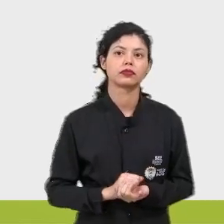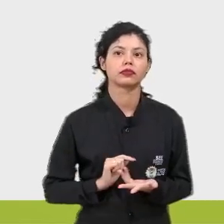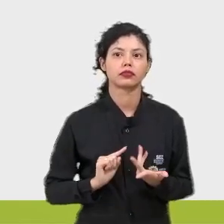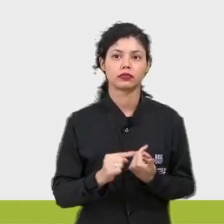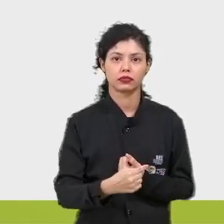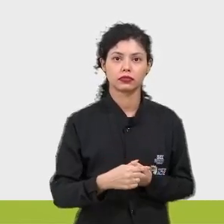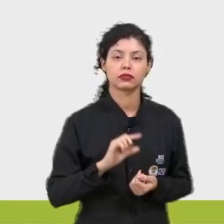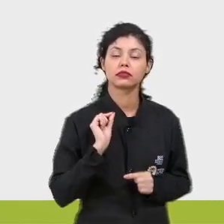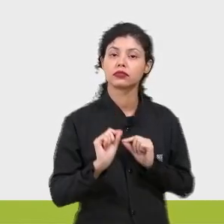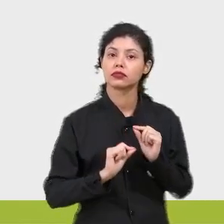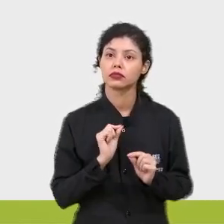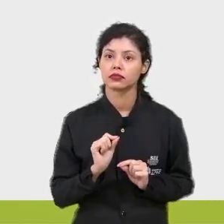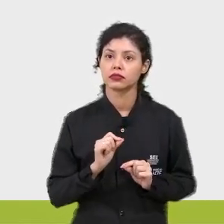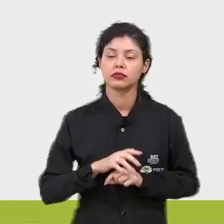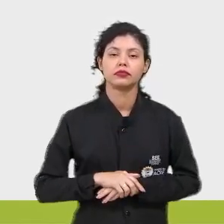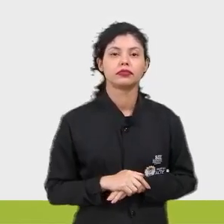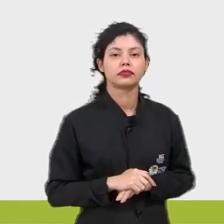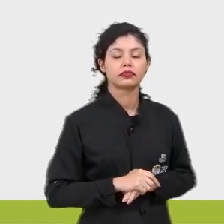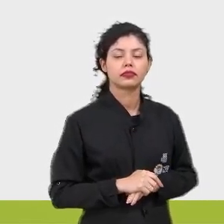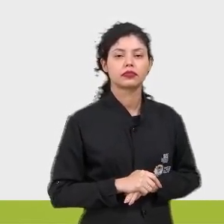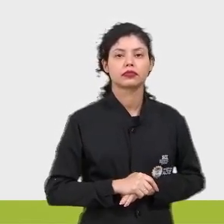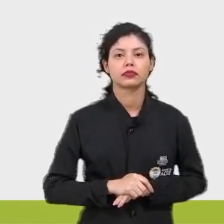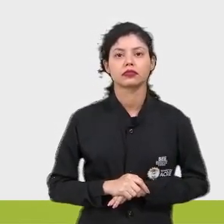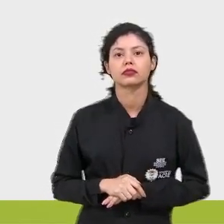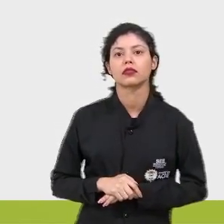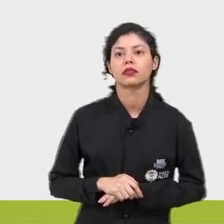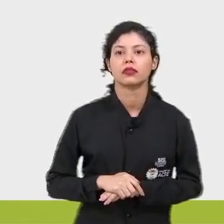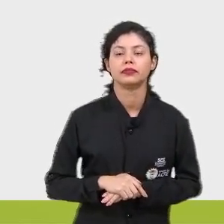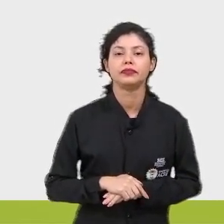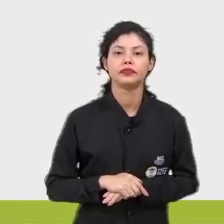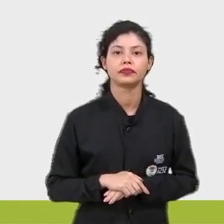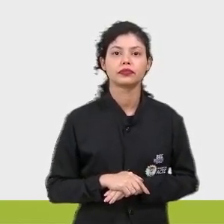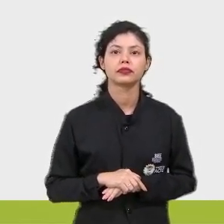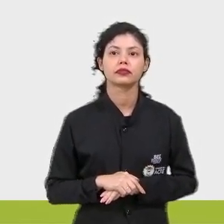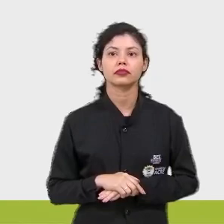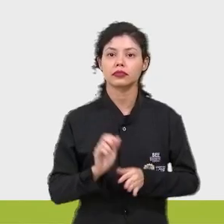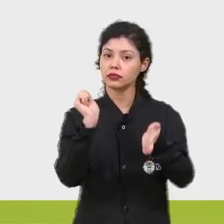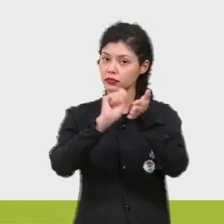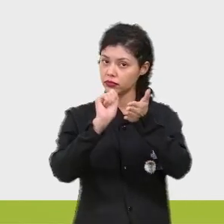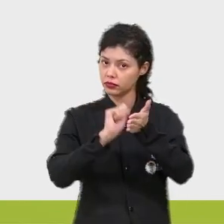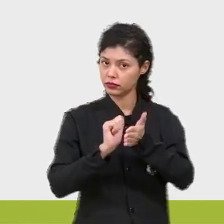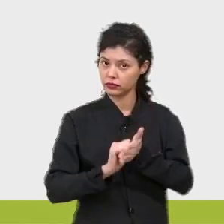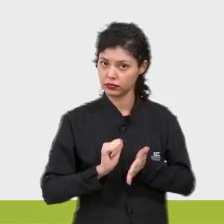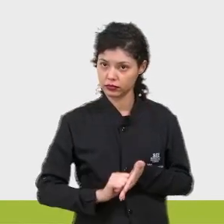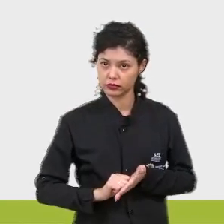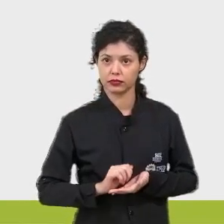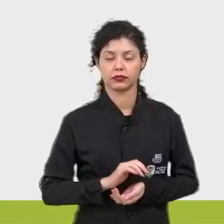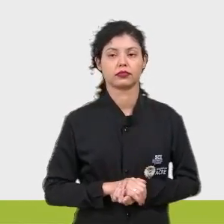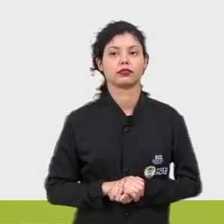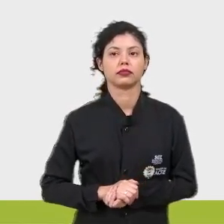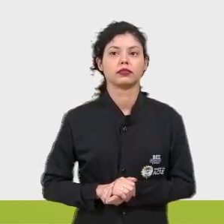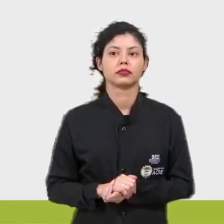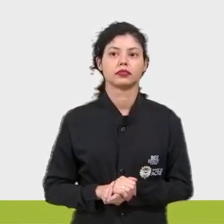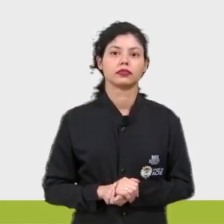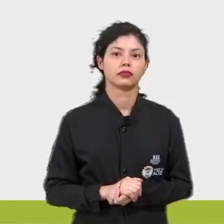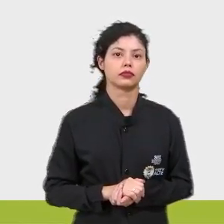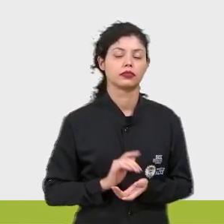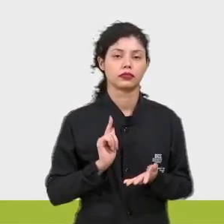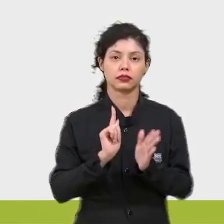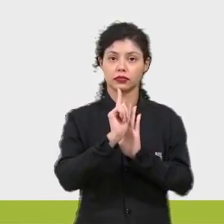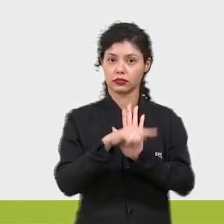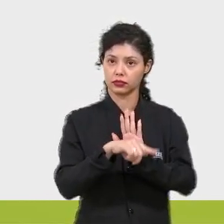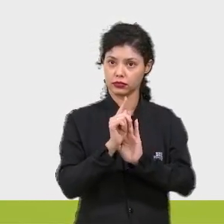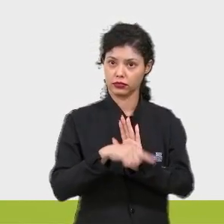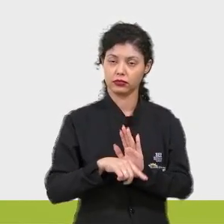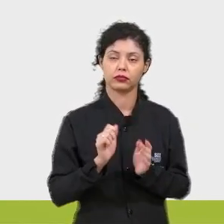tipologia o que, hein, pessoal? Nós temos dentro da tipologia descritiva, tá bom? Então são